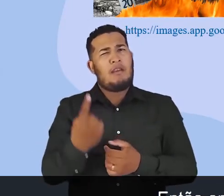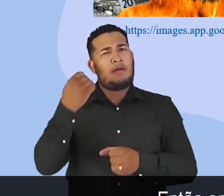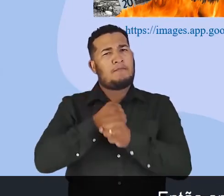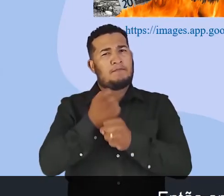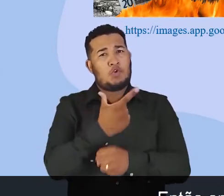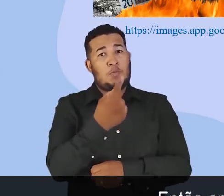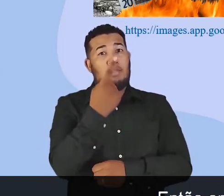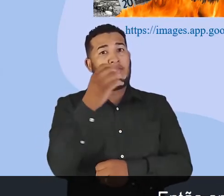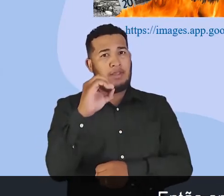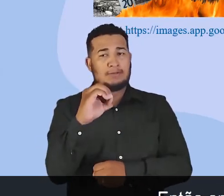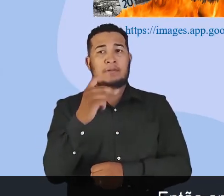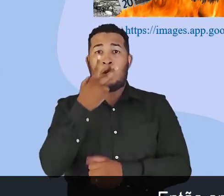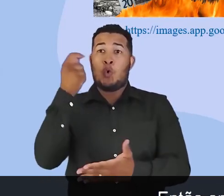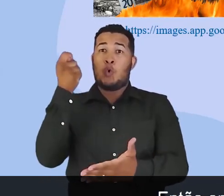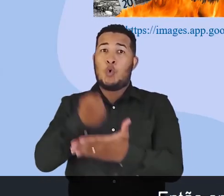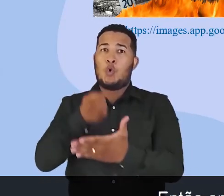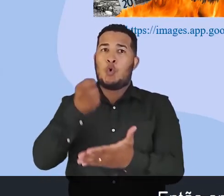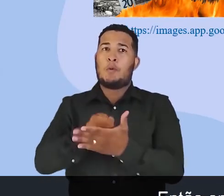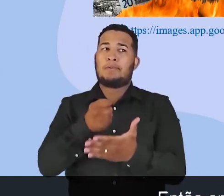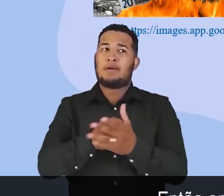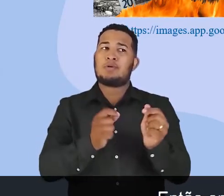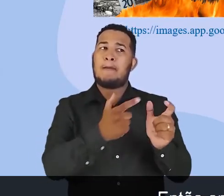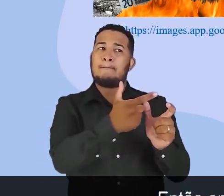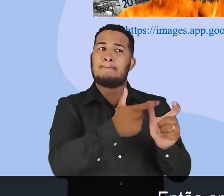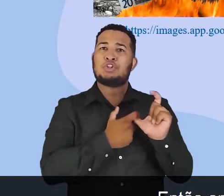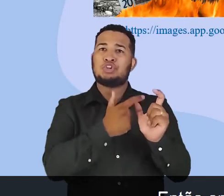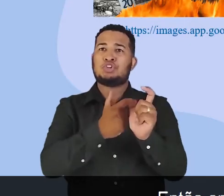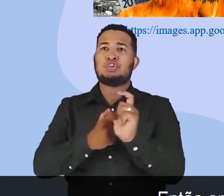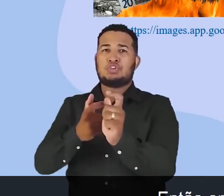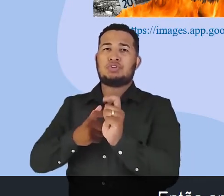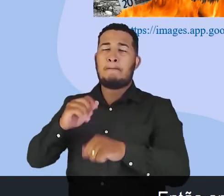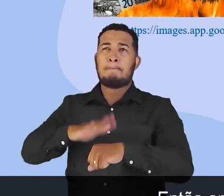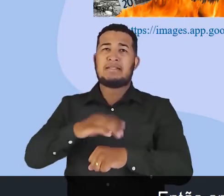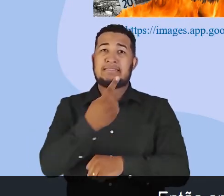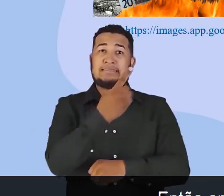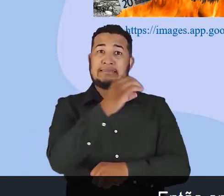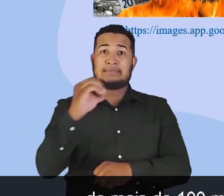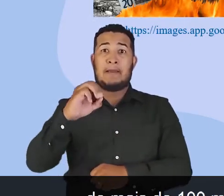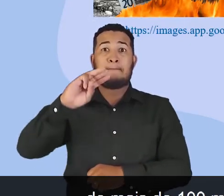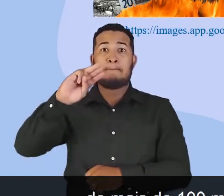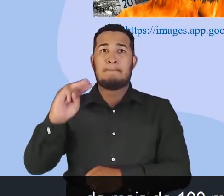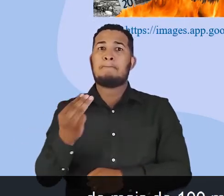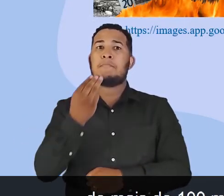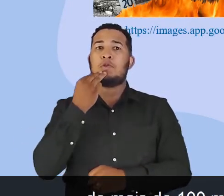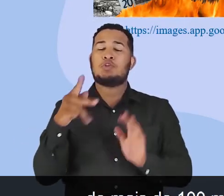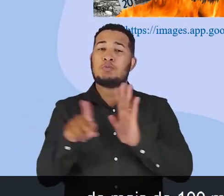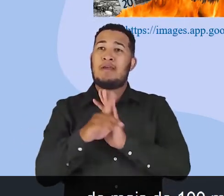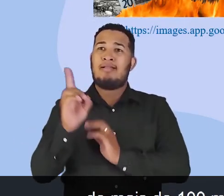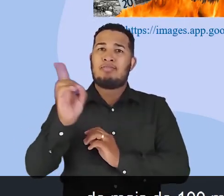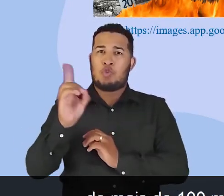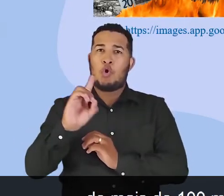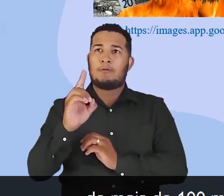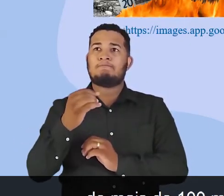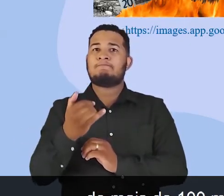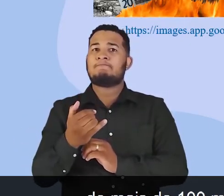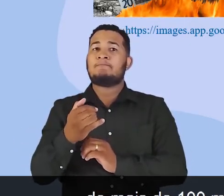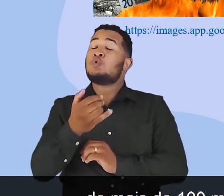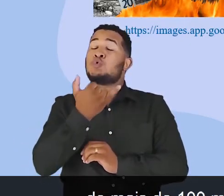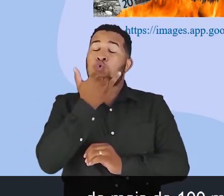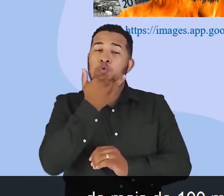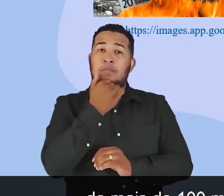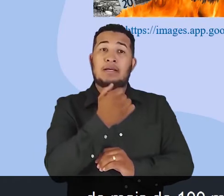de abril de 2010, o governo grego viu-se obrigado a pedir empréstimos de mais de 100 milhões de dólares